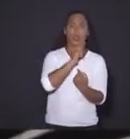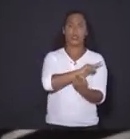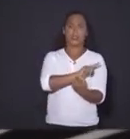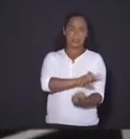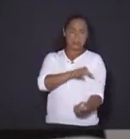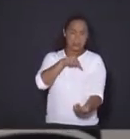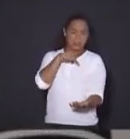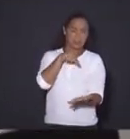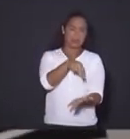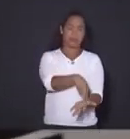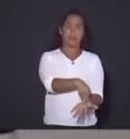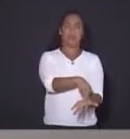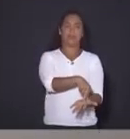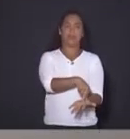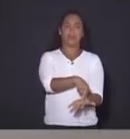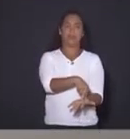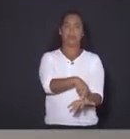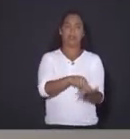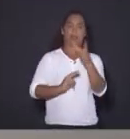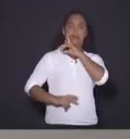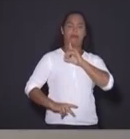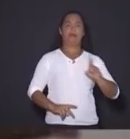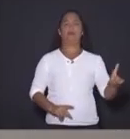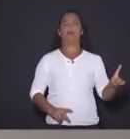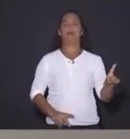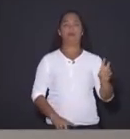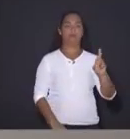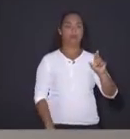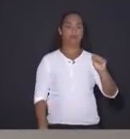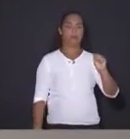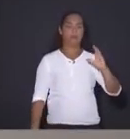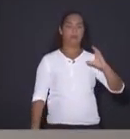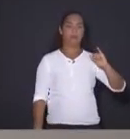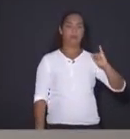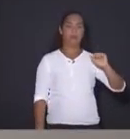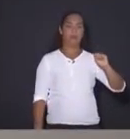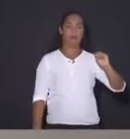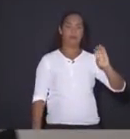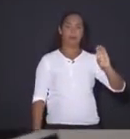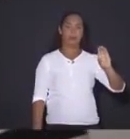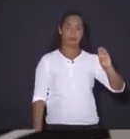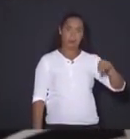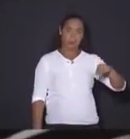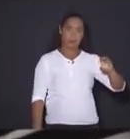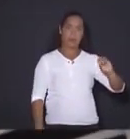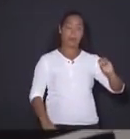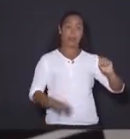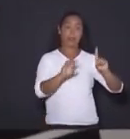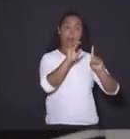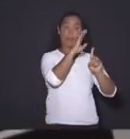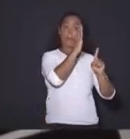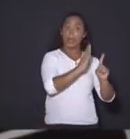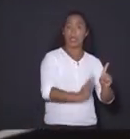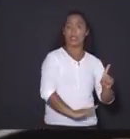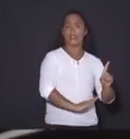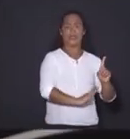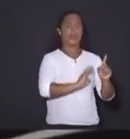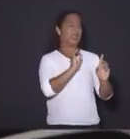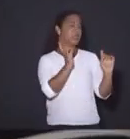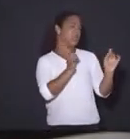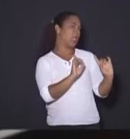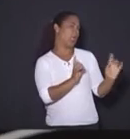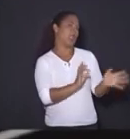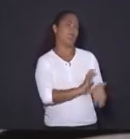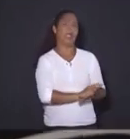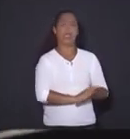pela sua própria negação quanto mais a sociedade brasileira nega o racismo principalmente quando nós fazemos